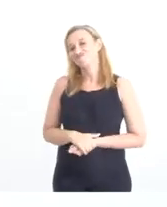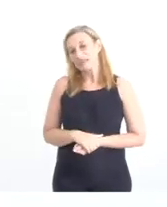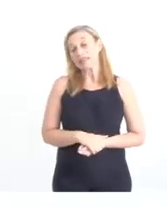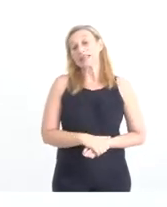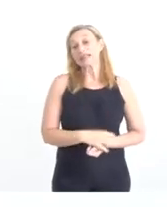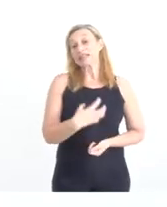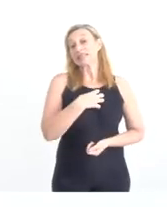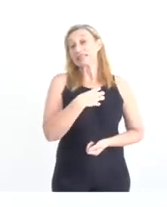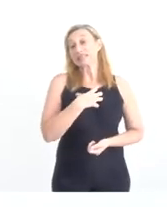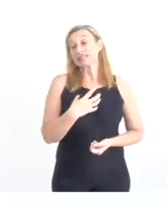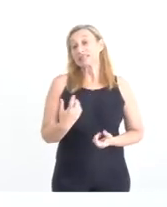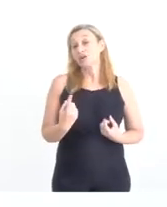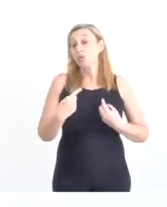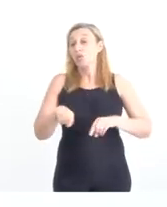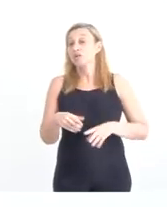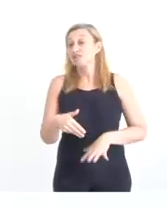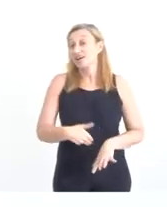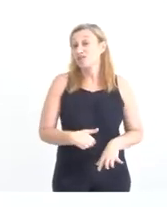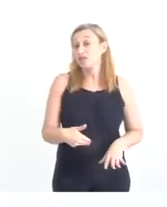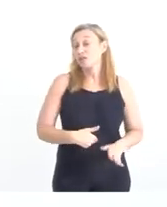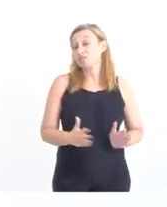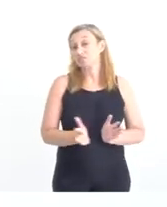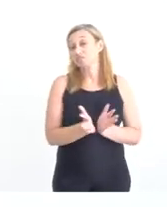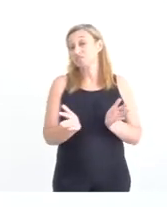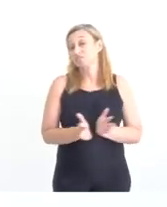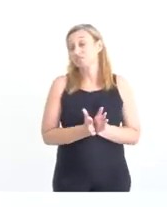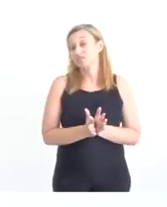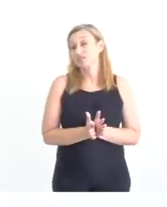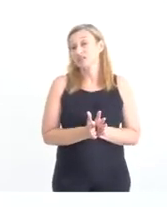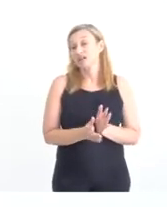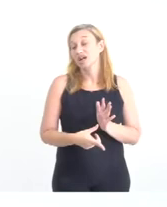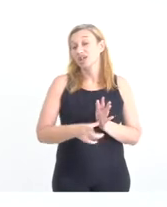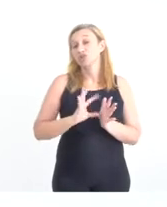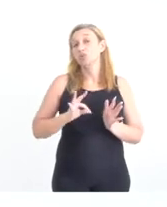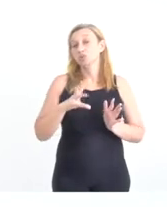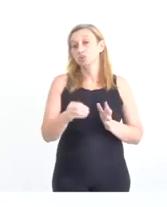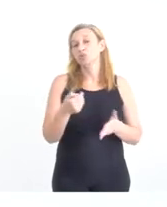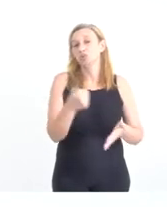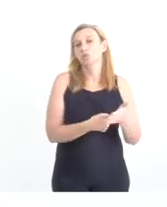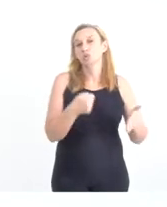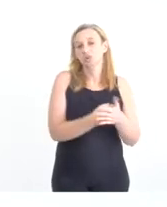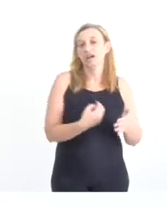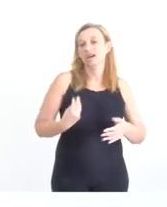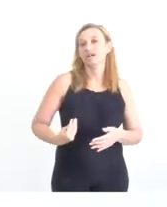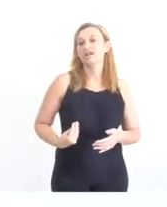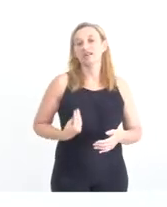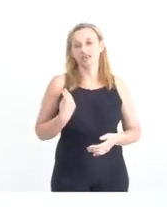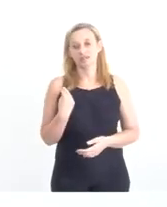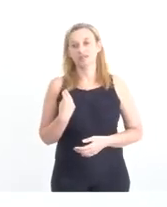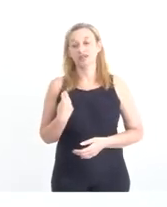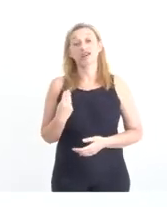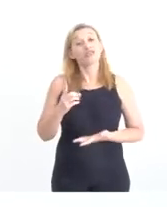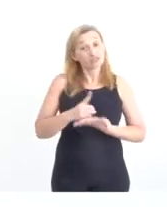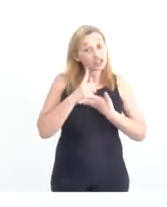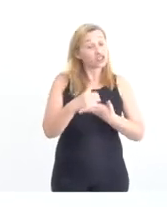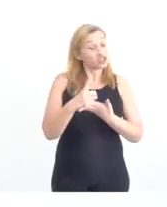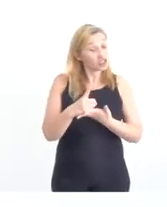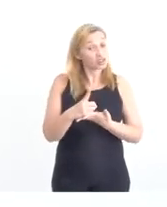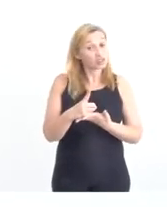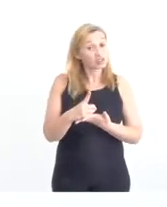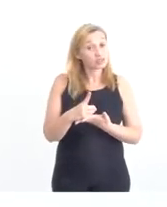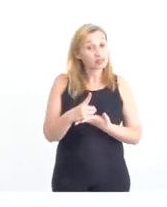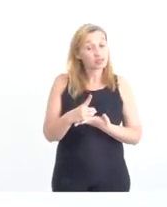nesse sentido combater a fome EA miséria antes imaginada lutar pela vida e pela vida digna